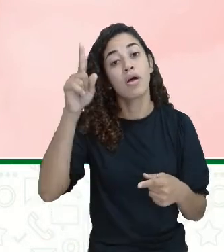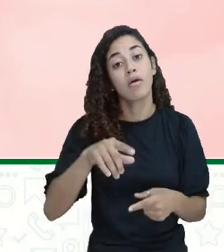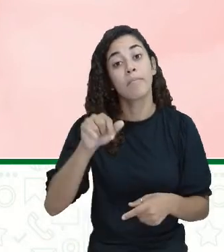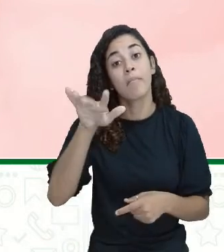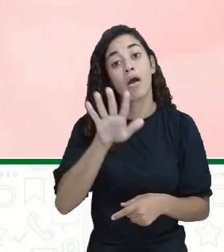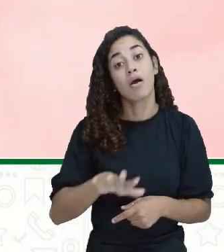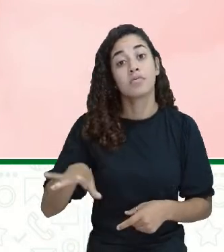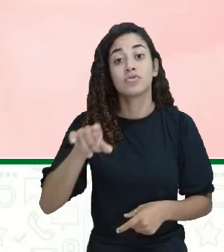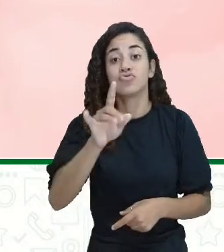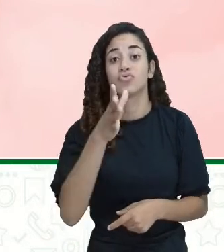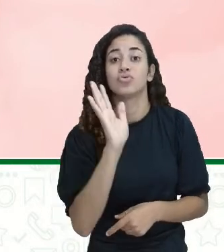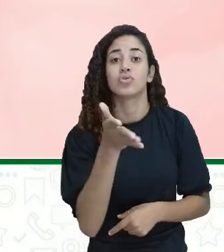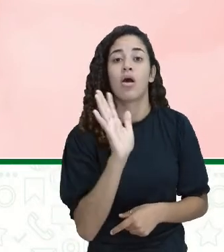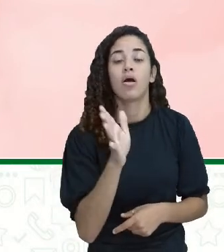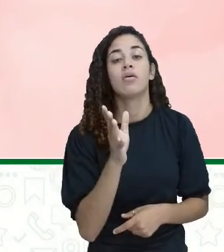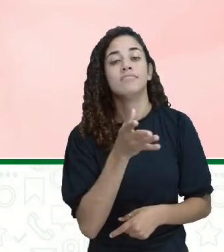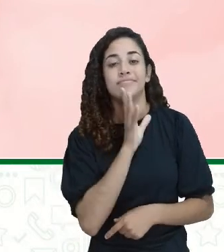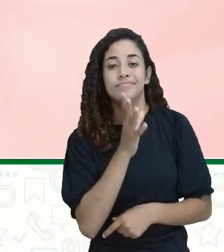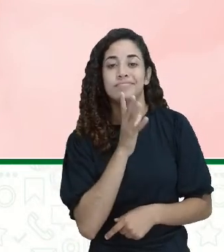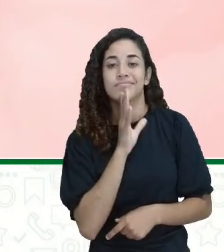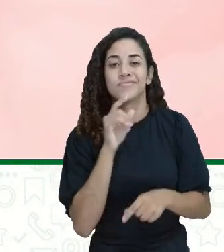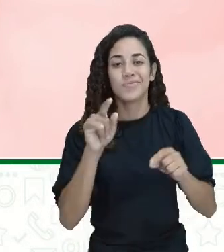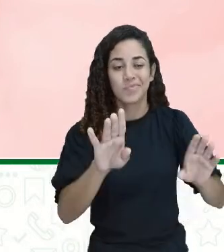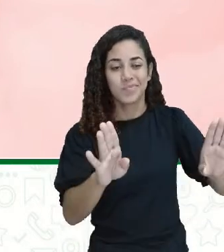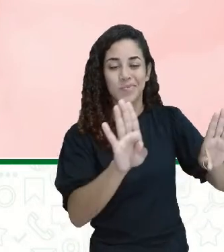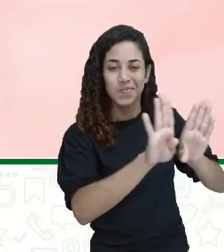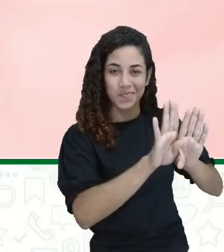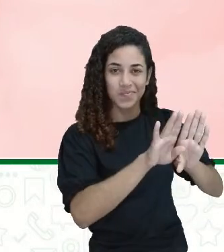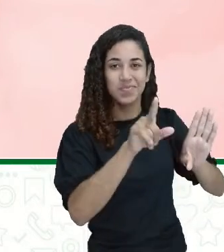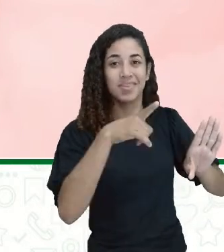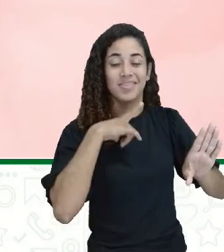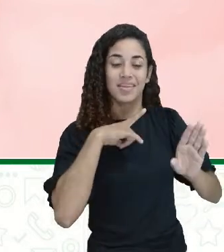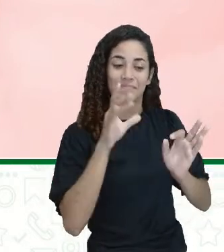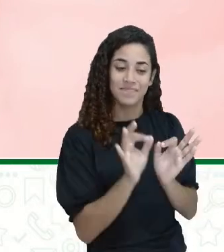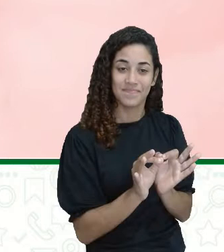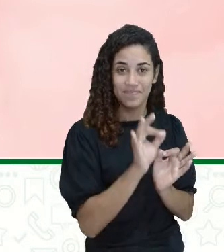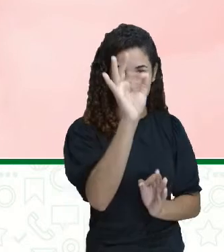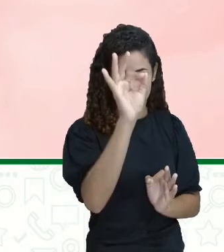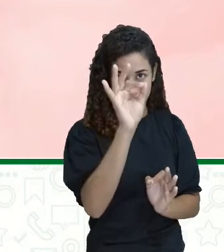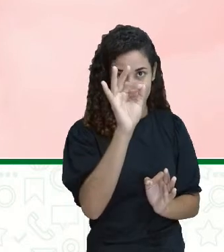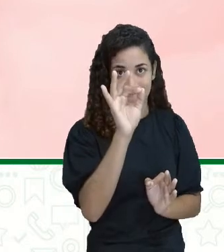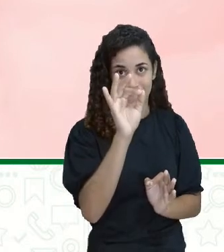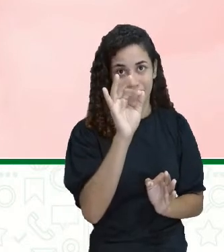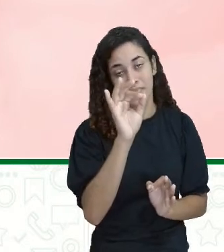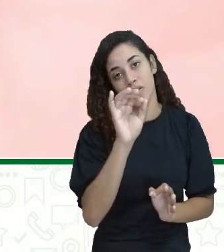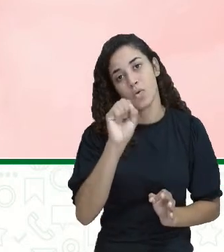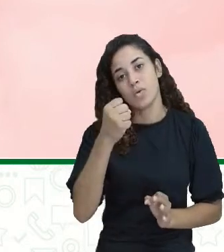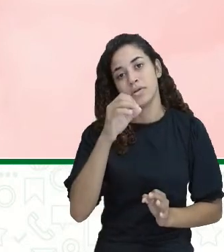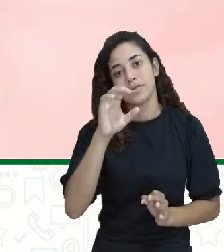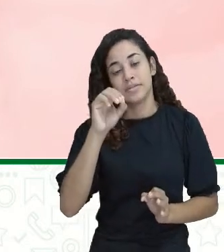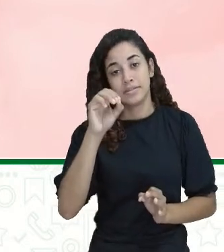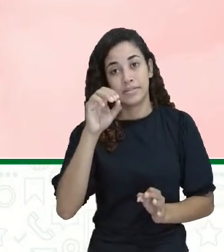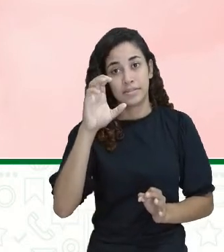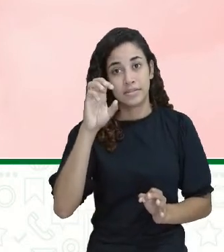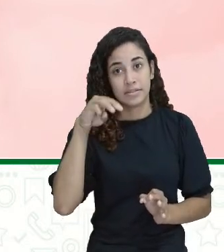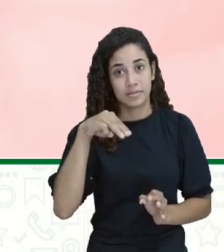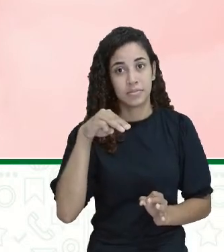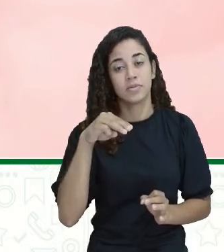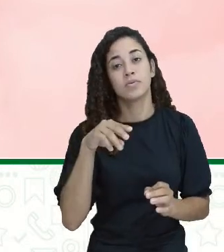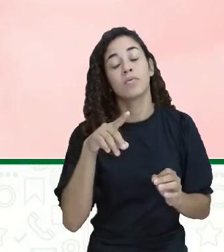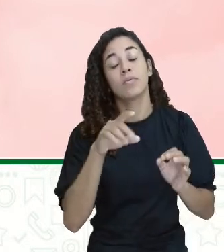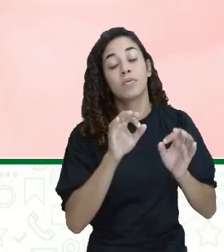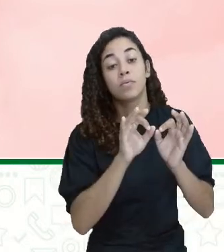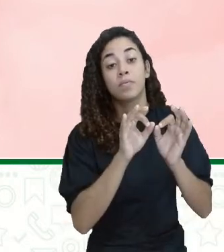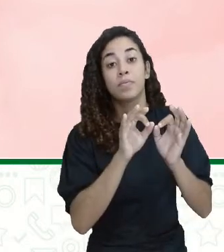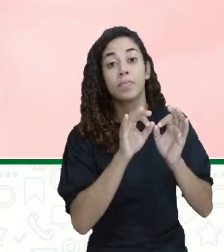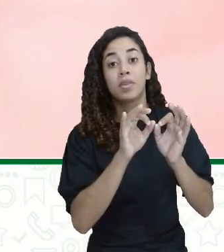de vocês. Então essa porta, ela tem uma largura, né, de 80 centímetros e uma altura de 2 metros e